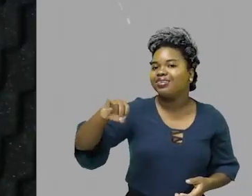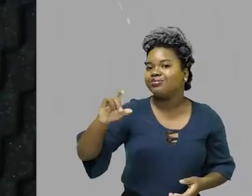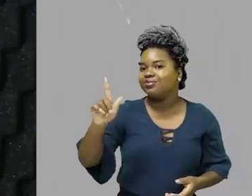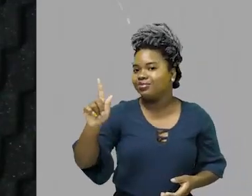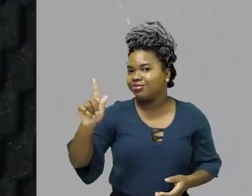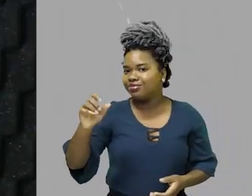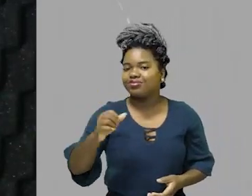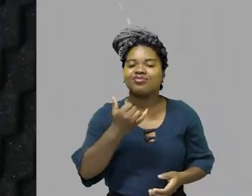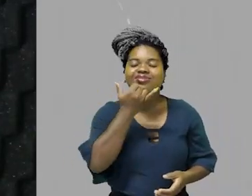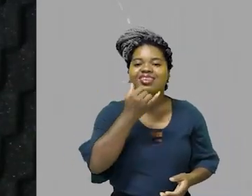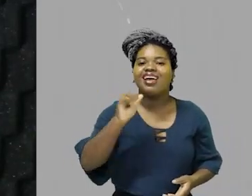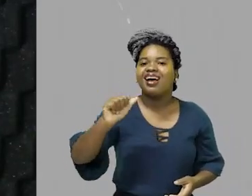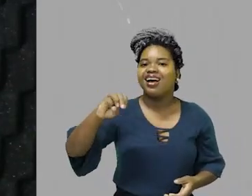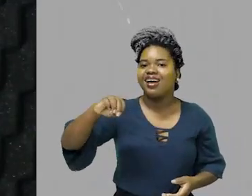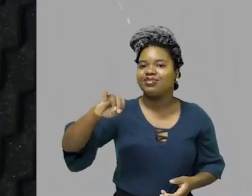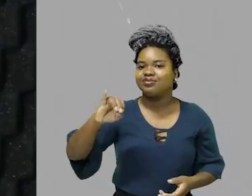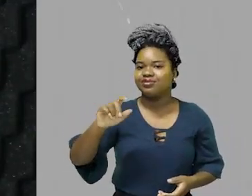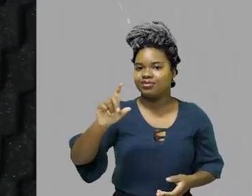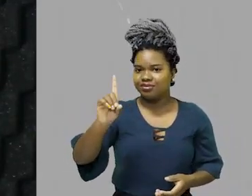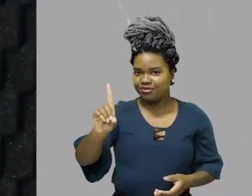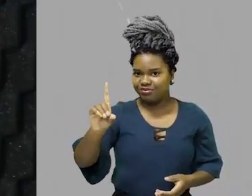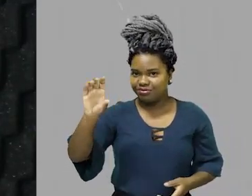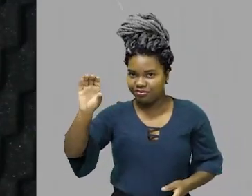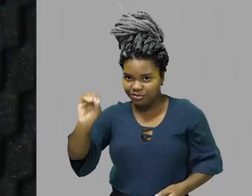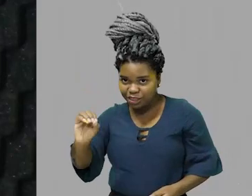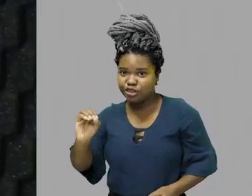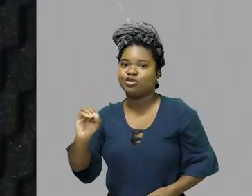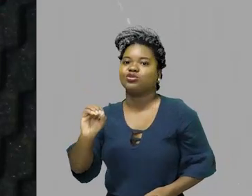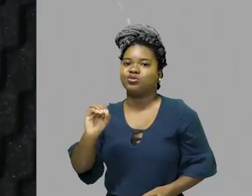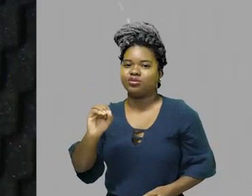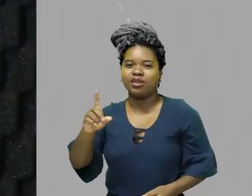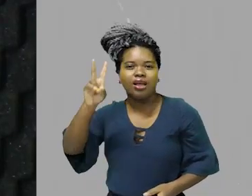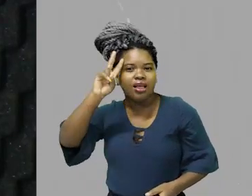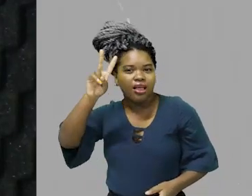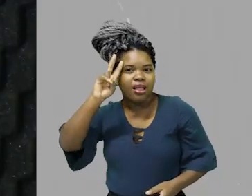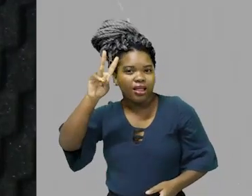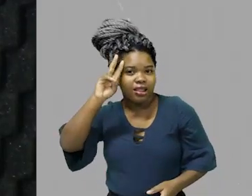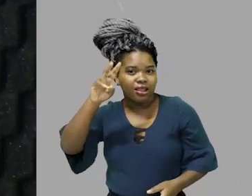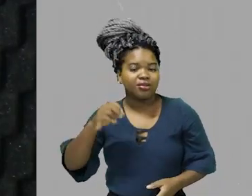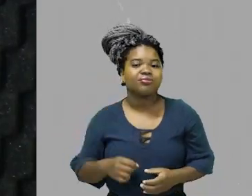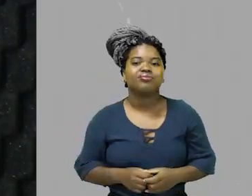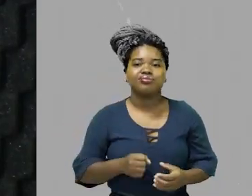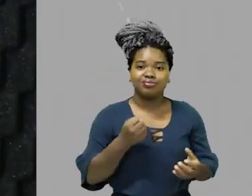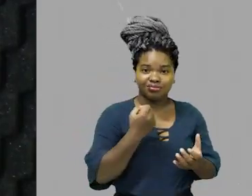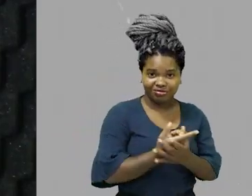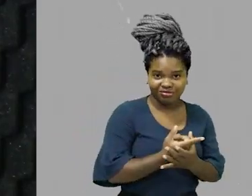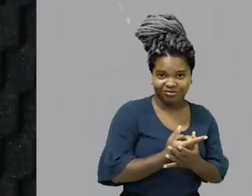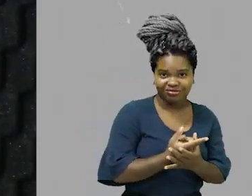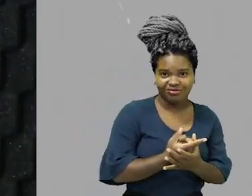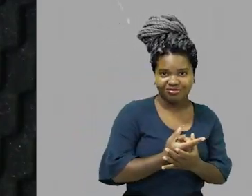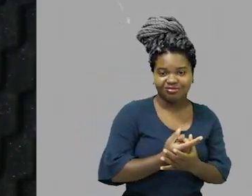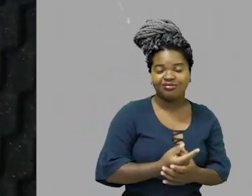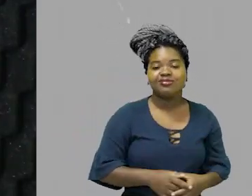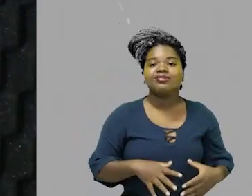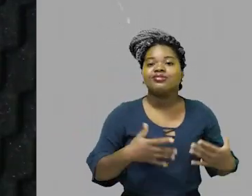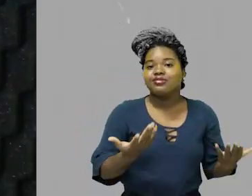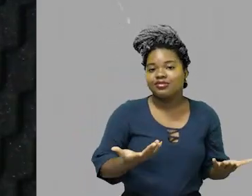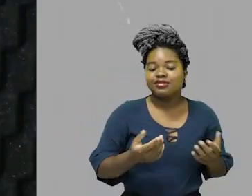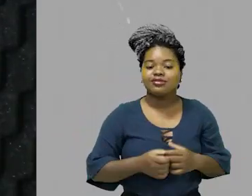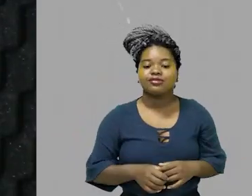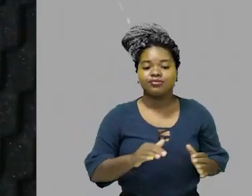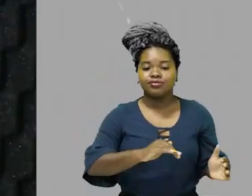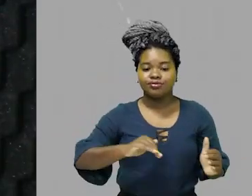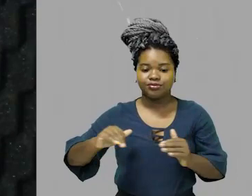uma reserva encontrada nos vegetais, ok? E a presença da parede celulósica. Essa parede